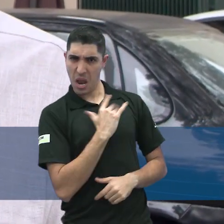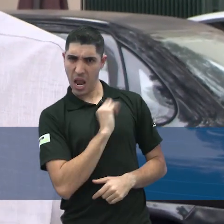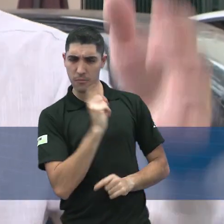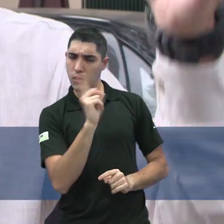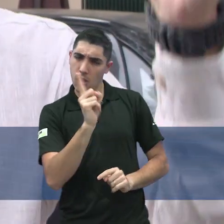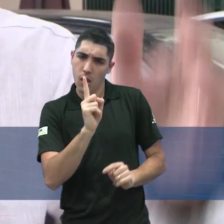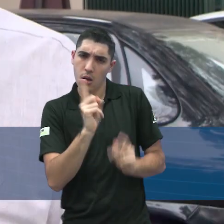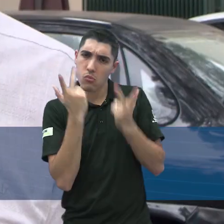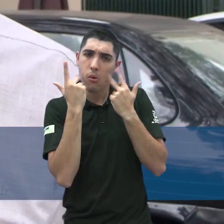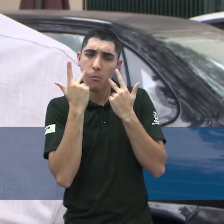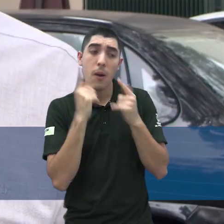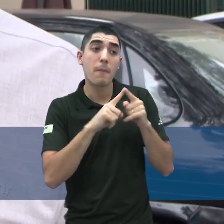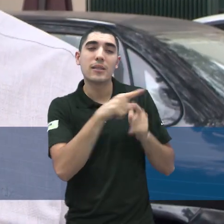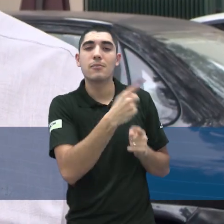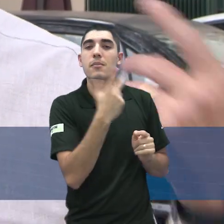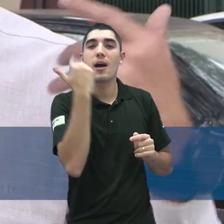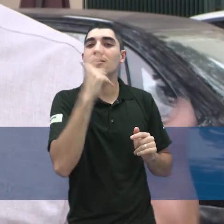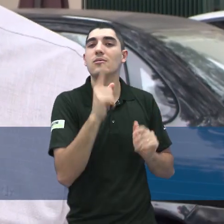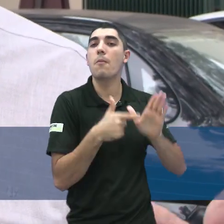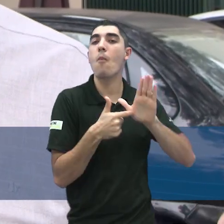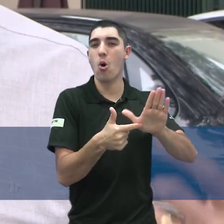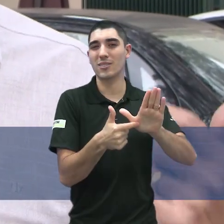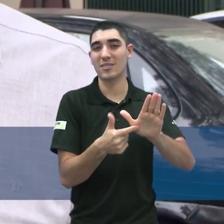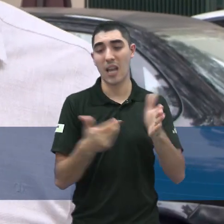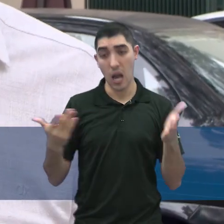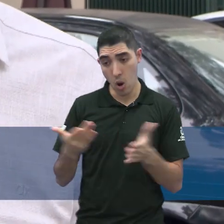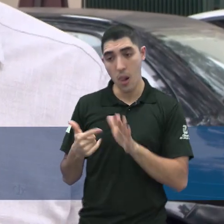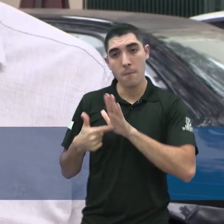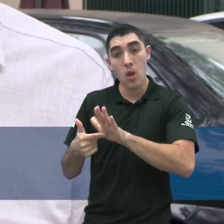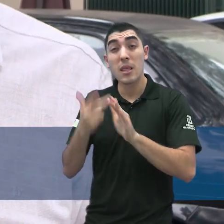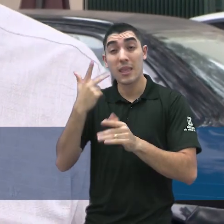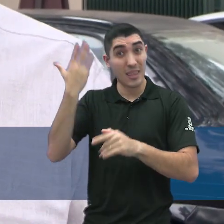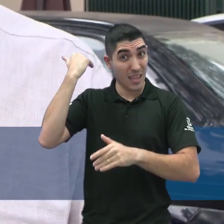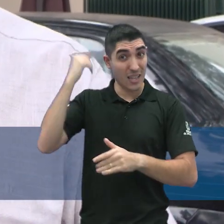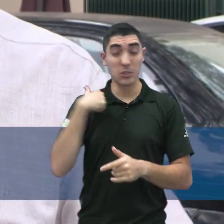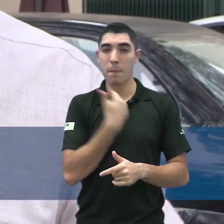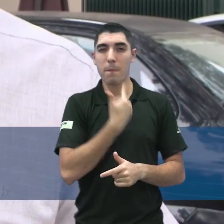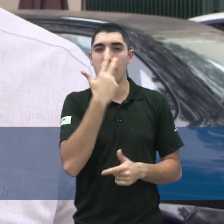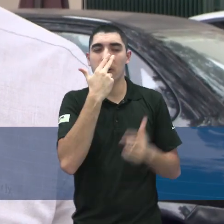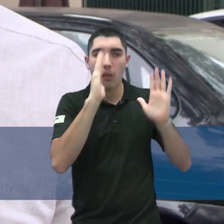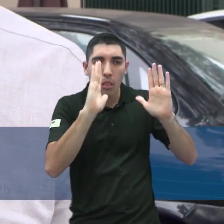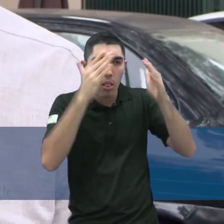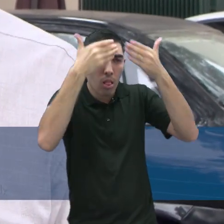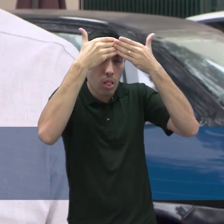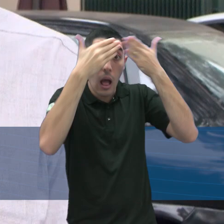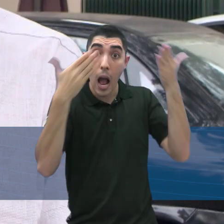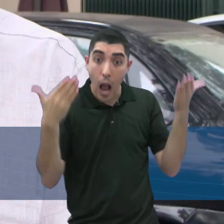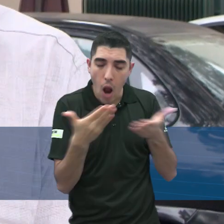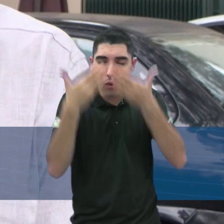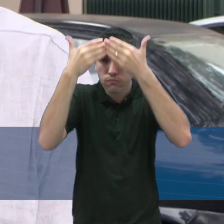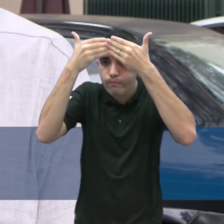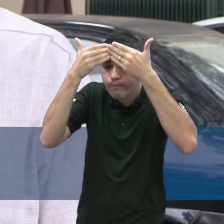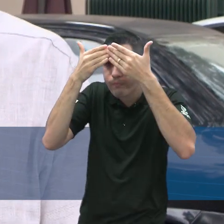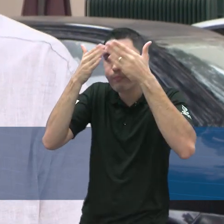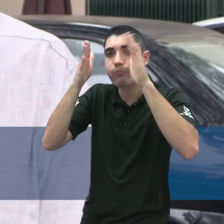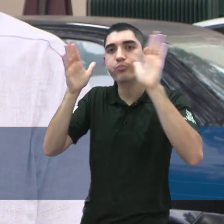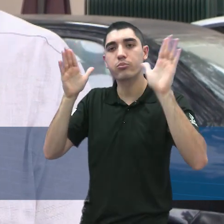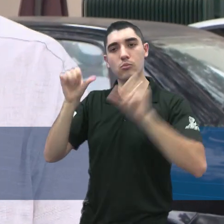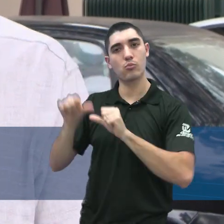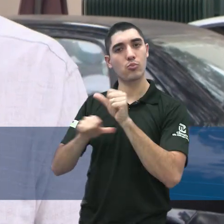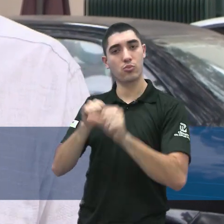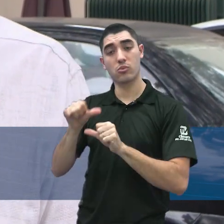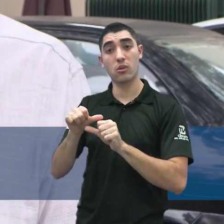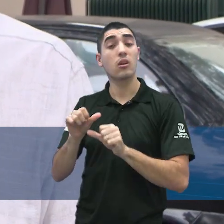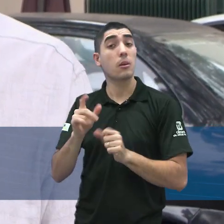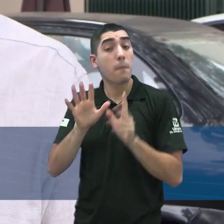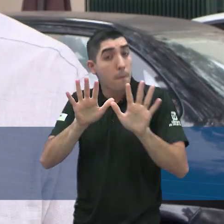a gente quebra esse muro que existia em gerações passadas e derruba de vez, deixando claro que